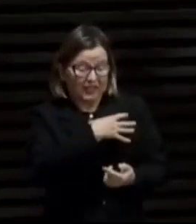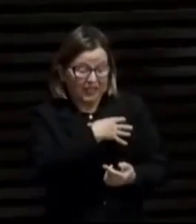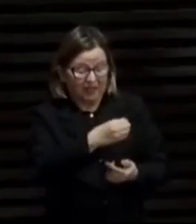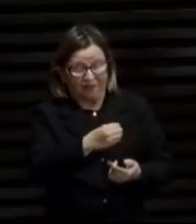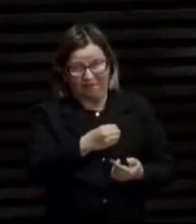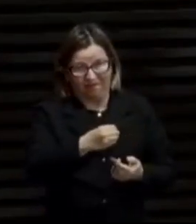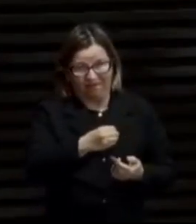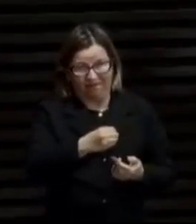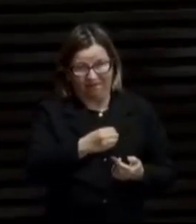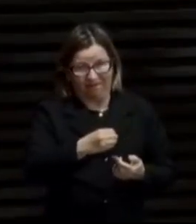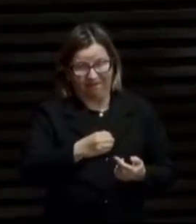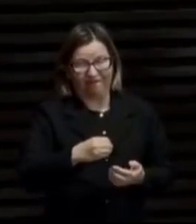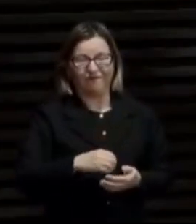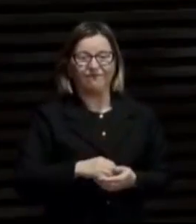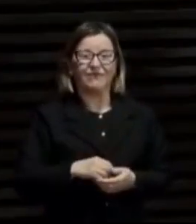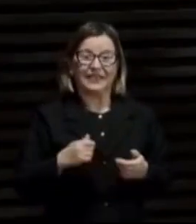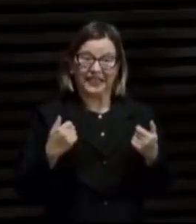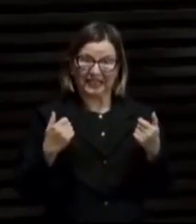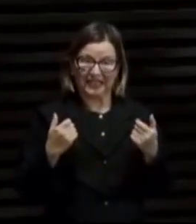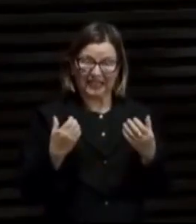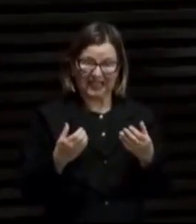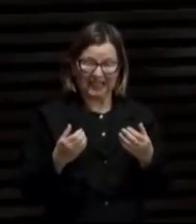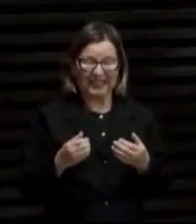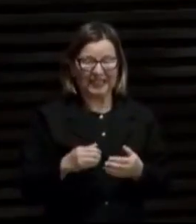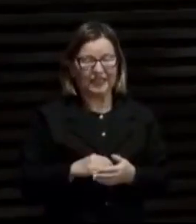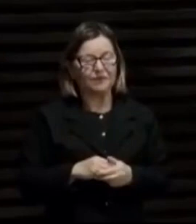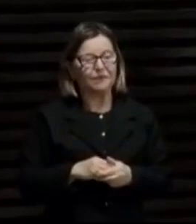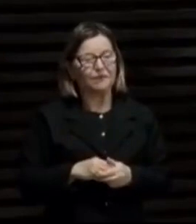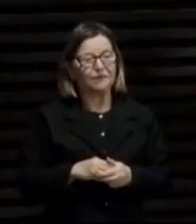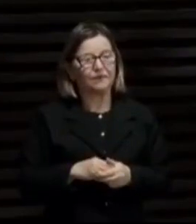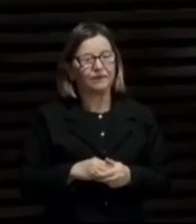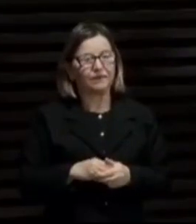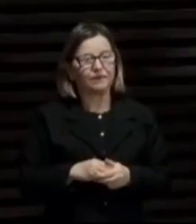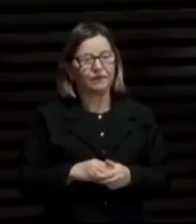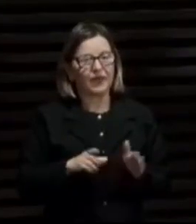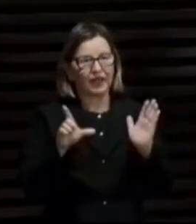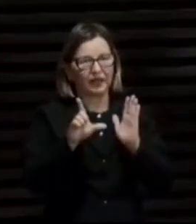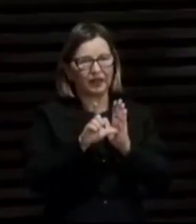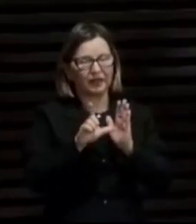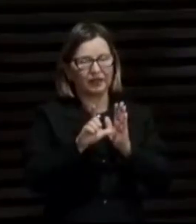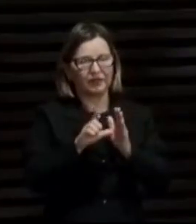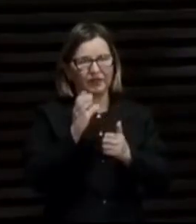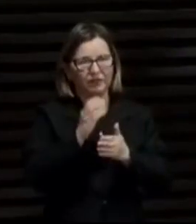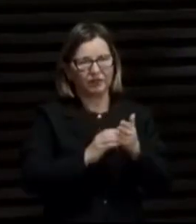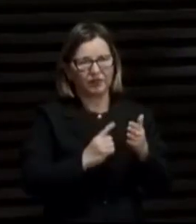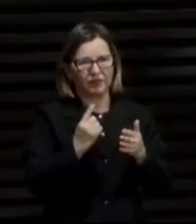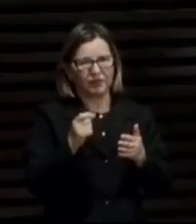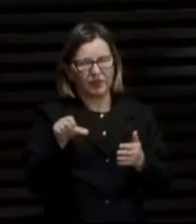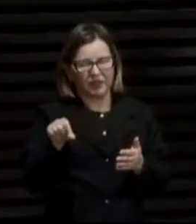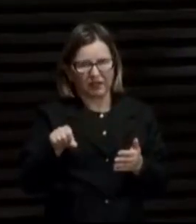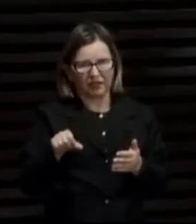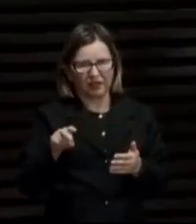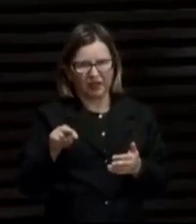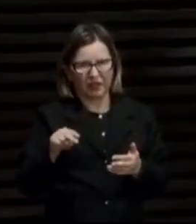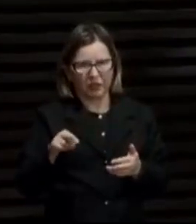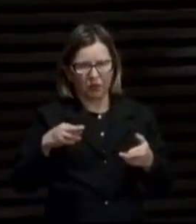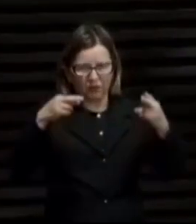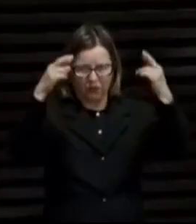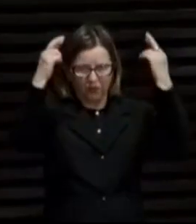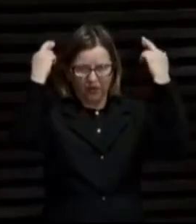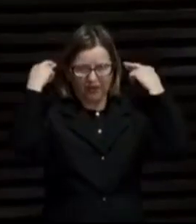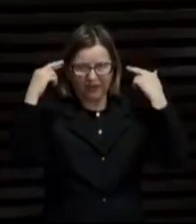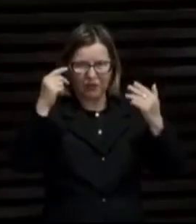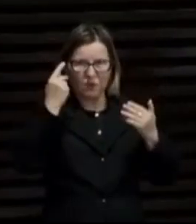Vamos ler o texto aqui de Levítico 19, 22. Como o carneiro da oferta pela culpa,